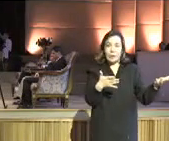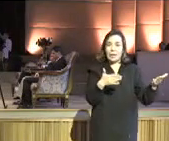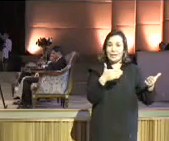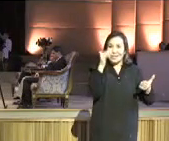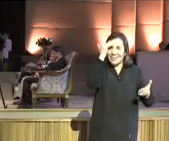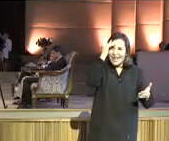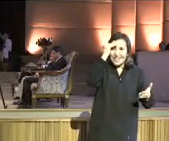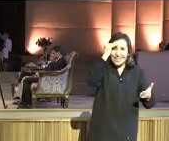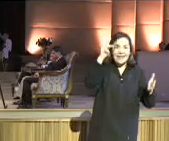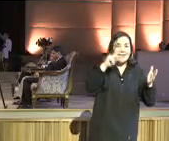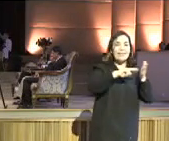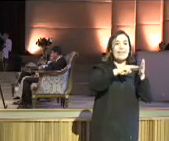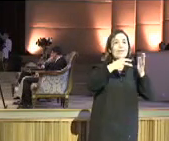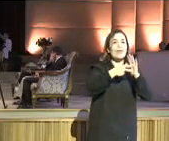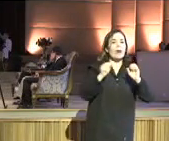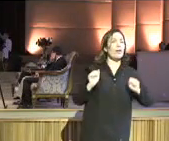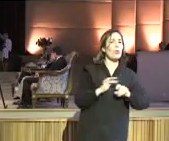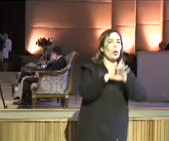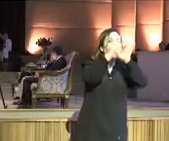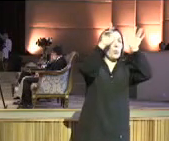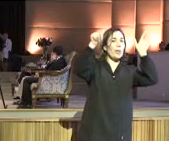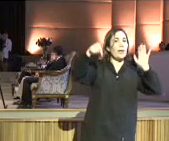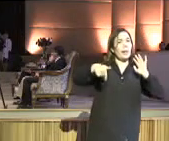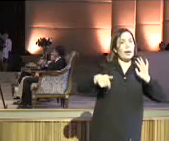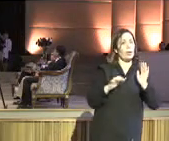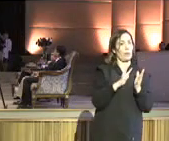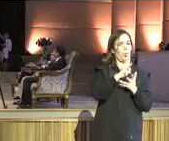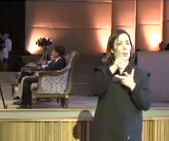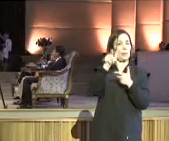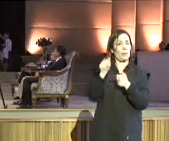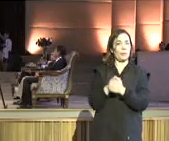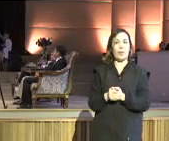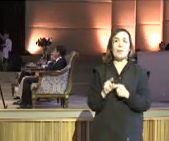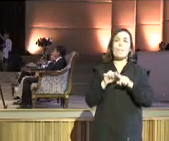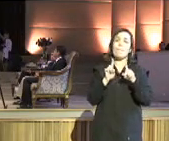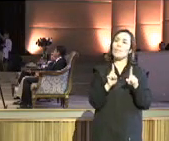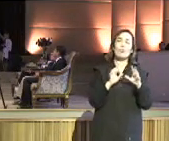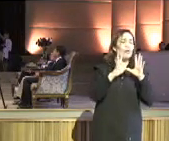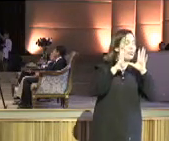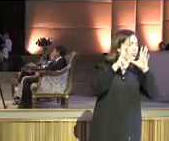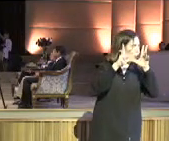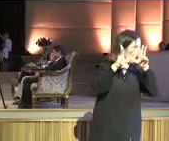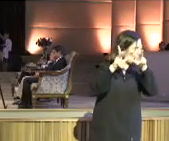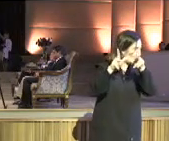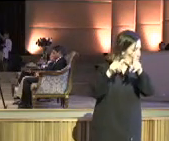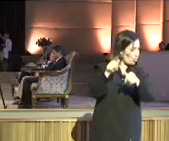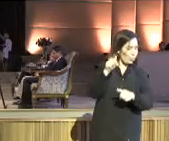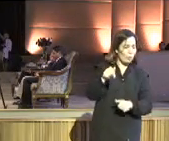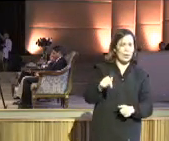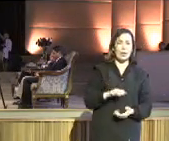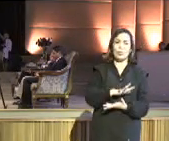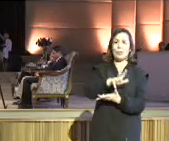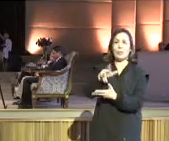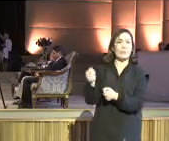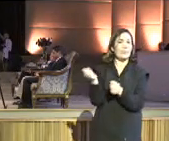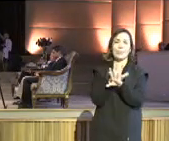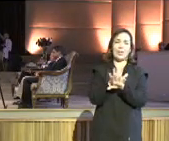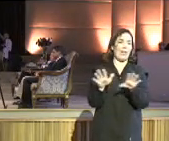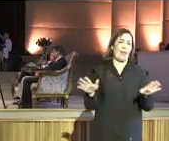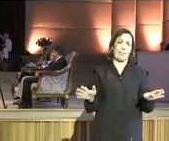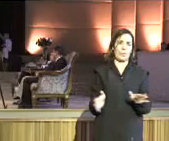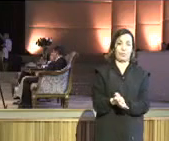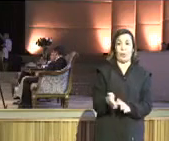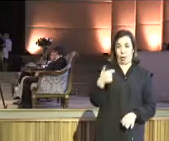É muito interessante, né, como essas coisas são tão fugazes, né? Eu fui à posse, não é,